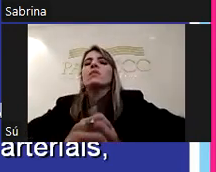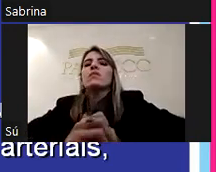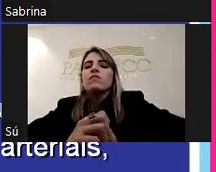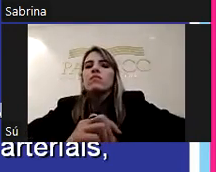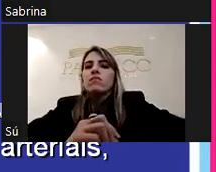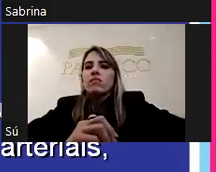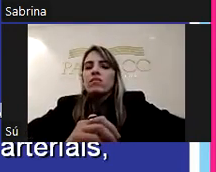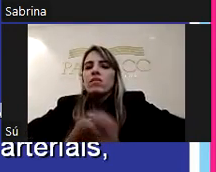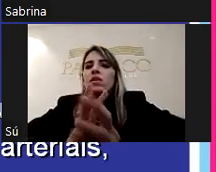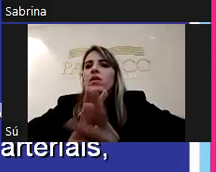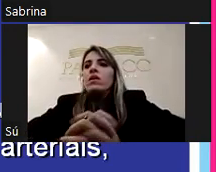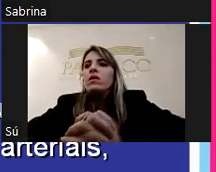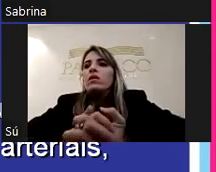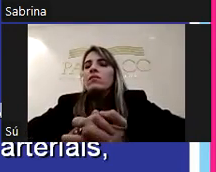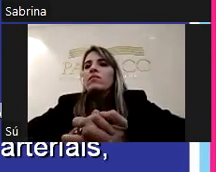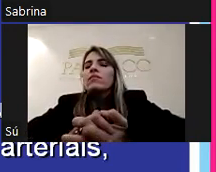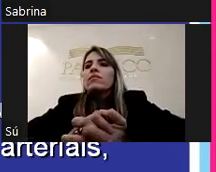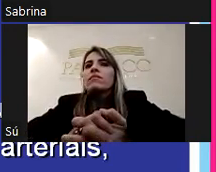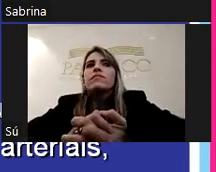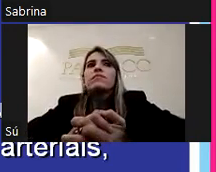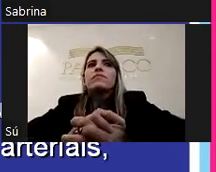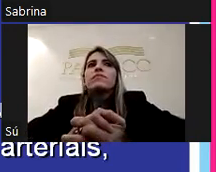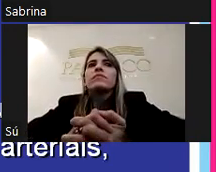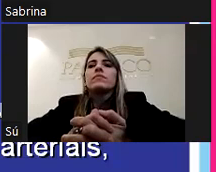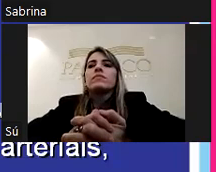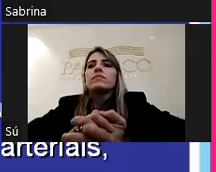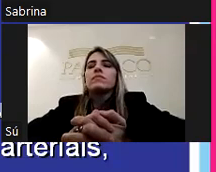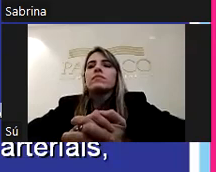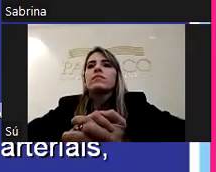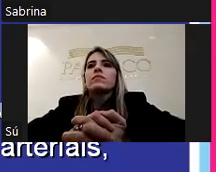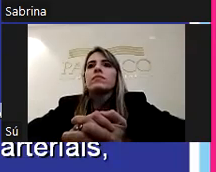Perturbações congênitas na função do aparelho genital.